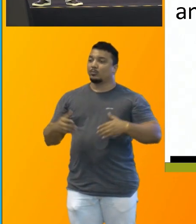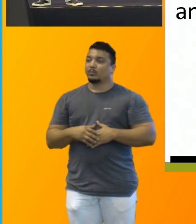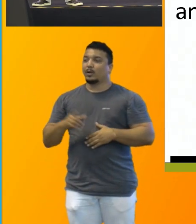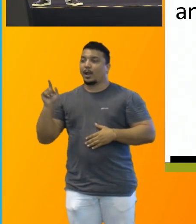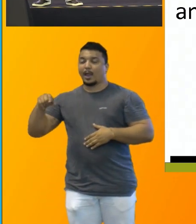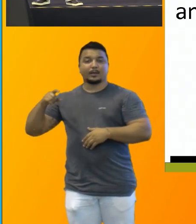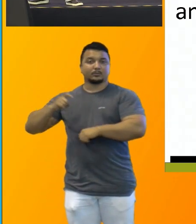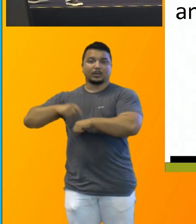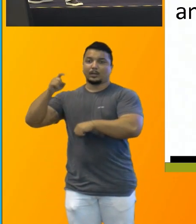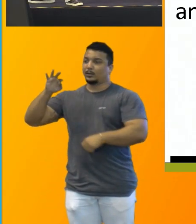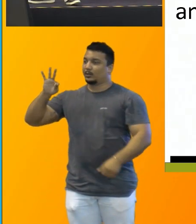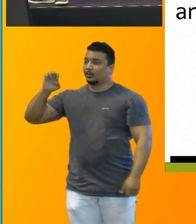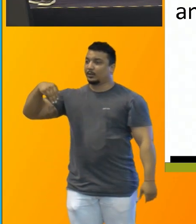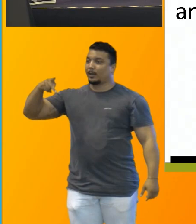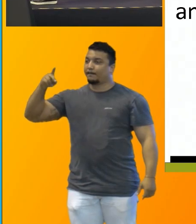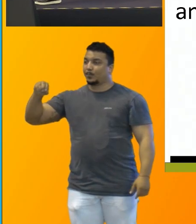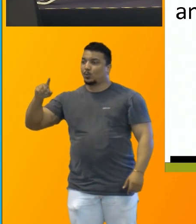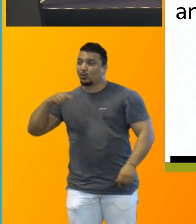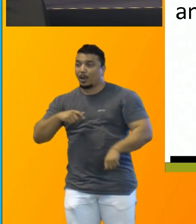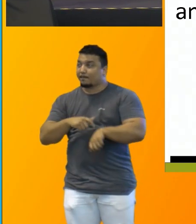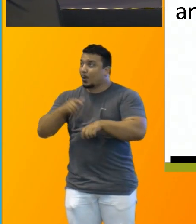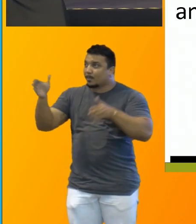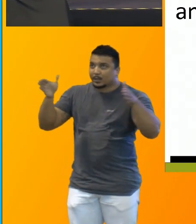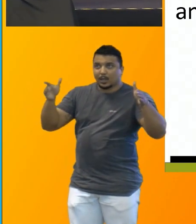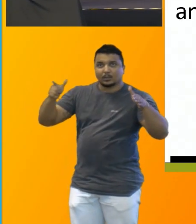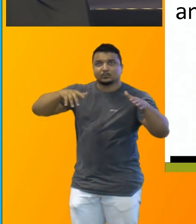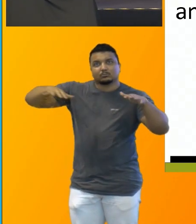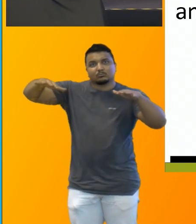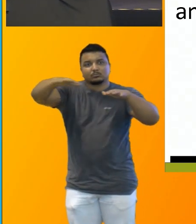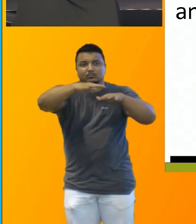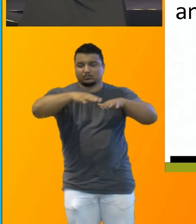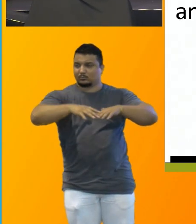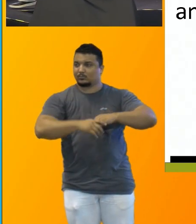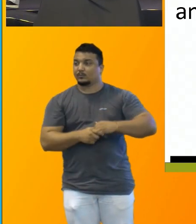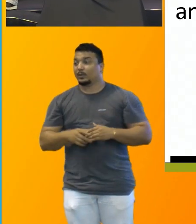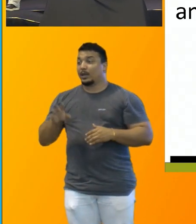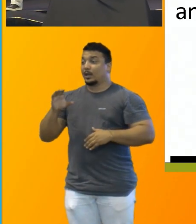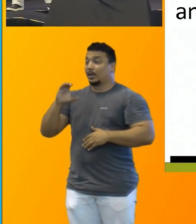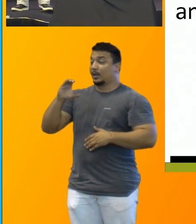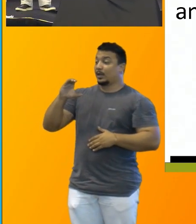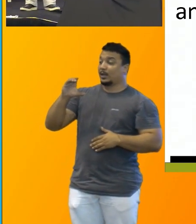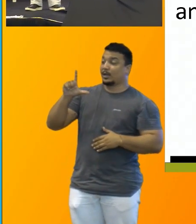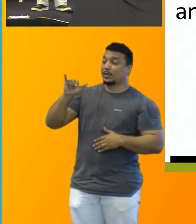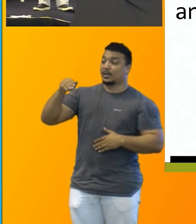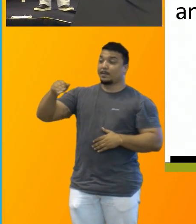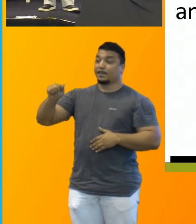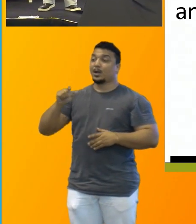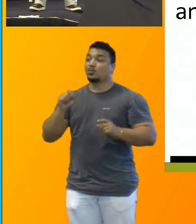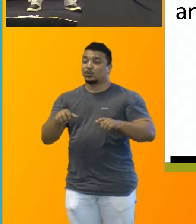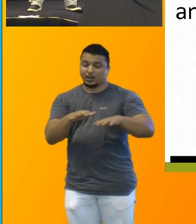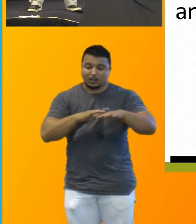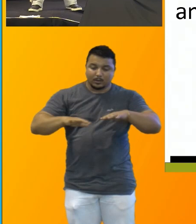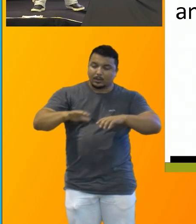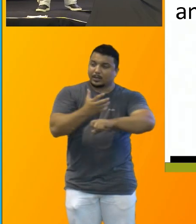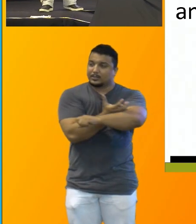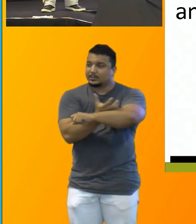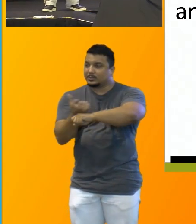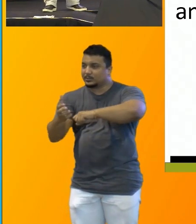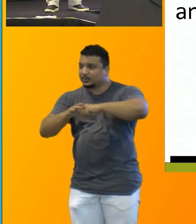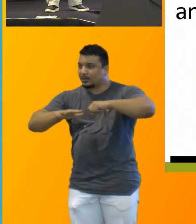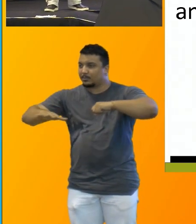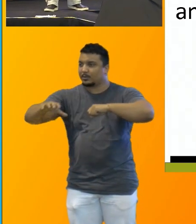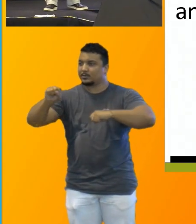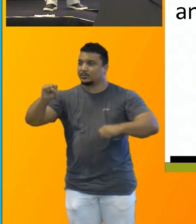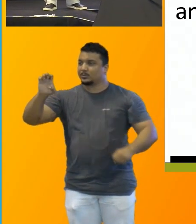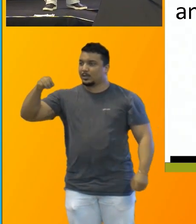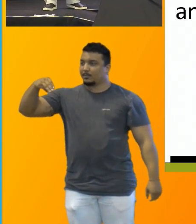tempo. Tempo é o estado momentâneo da atmosfera. Agora, clima no Nordeste, o clima é o